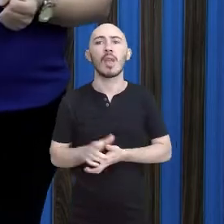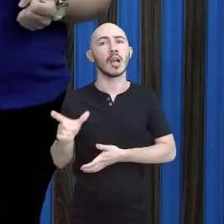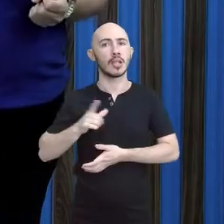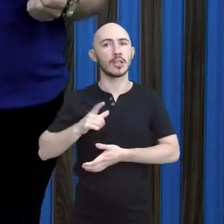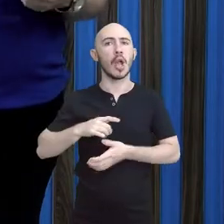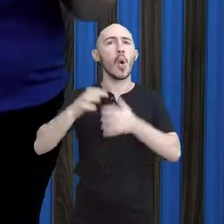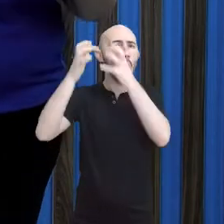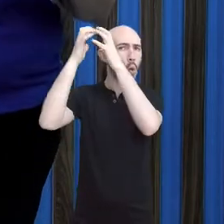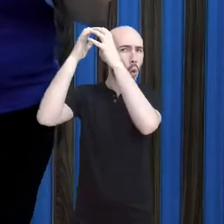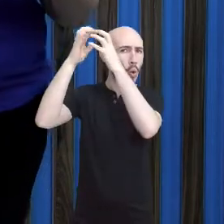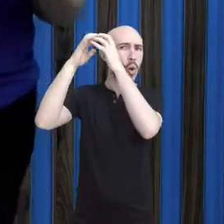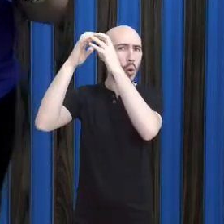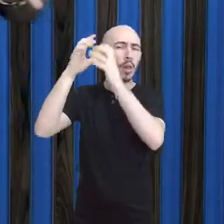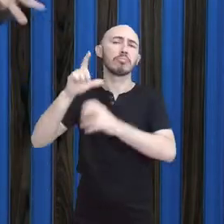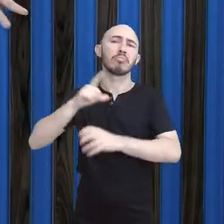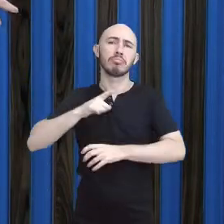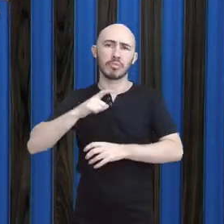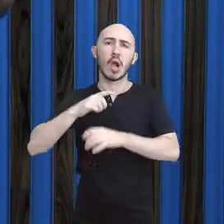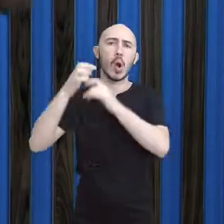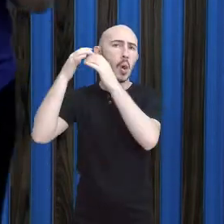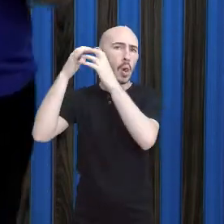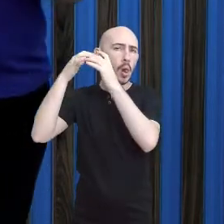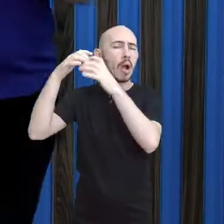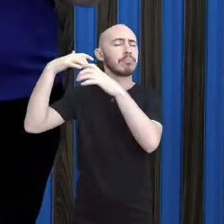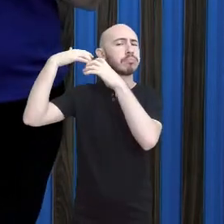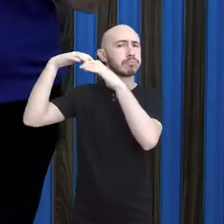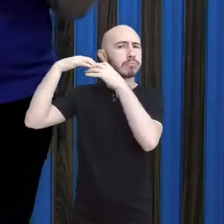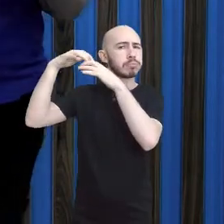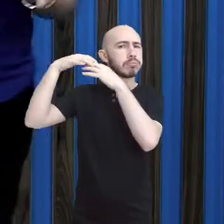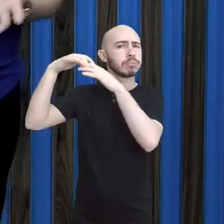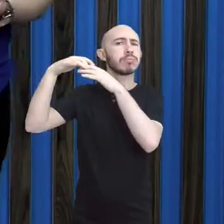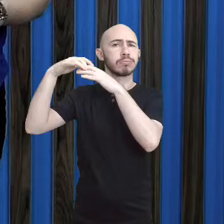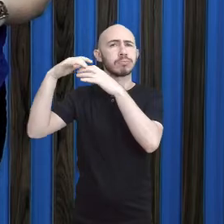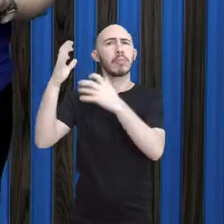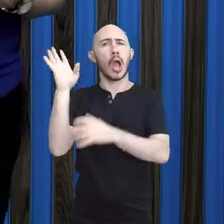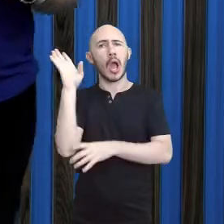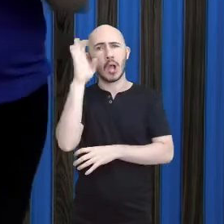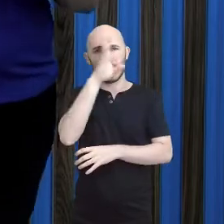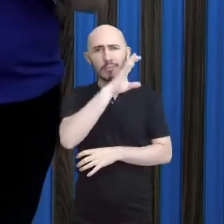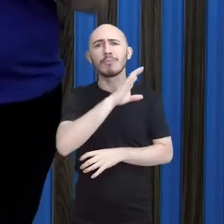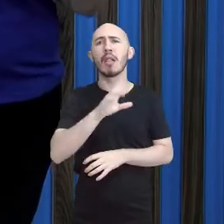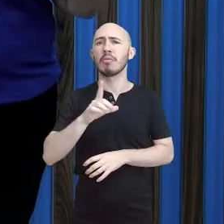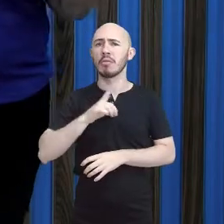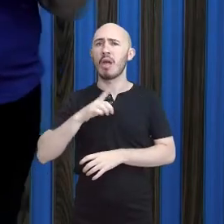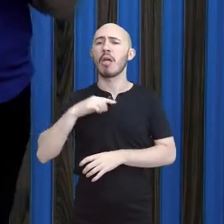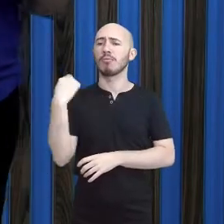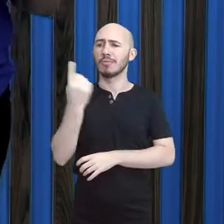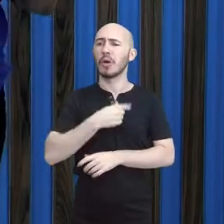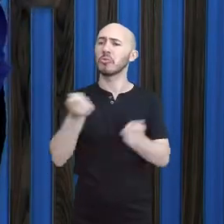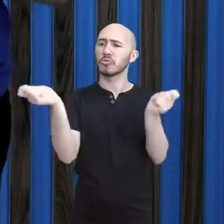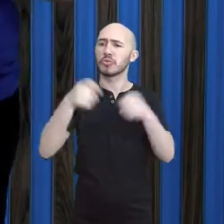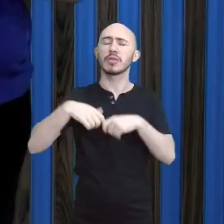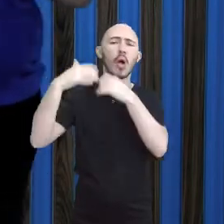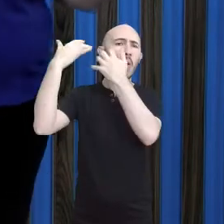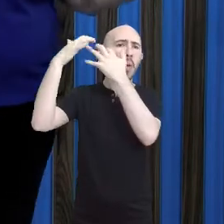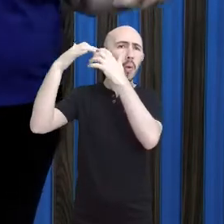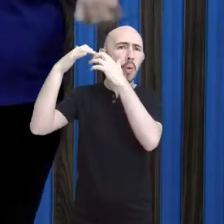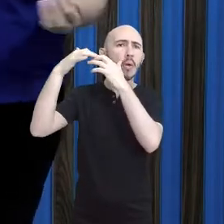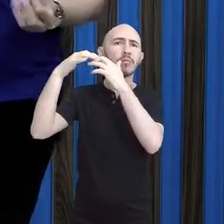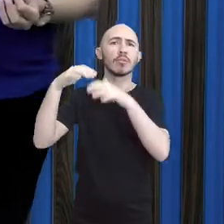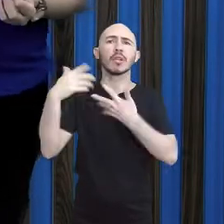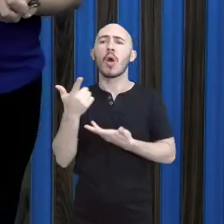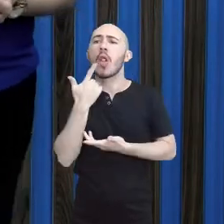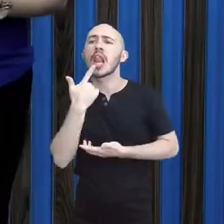cérebro, nós conseguimos pensar questões complexas, nós falamos línguas